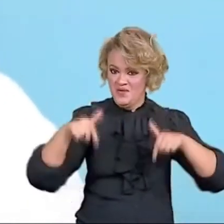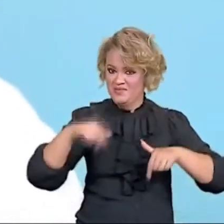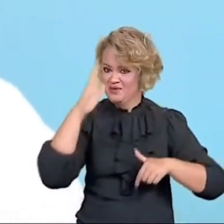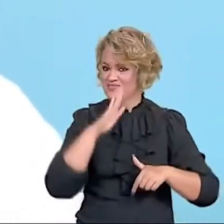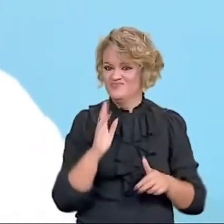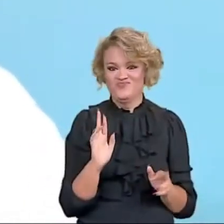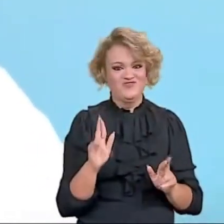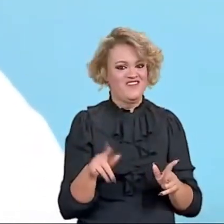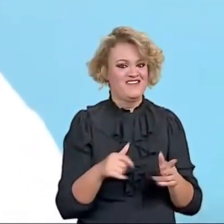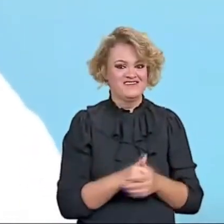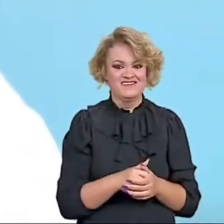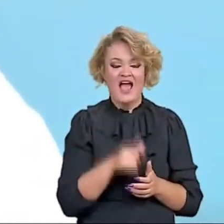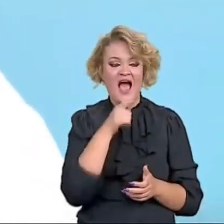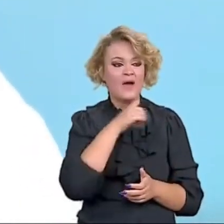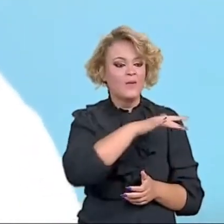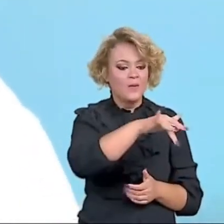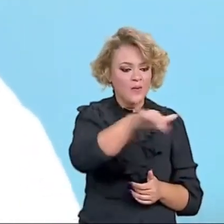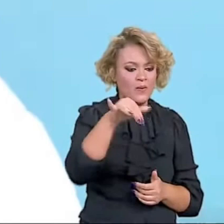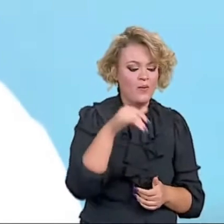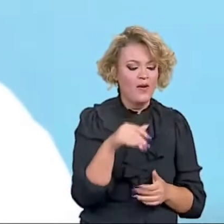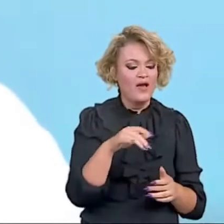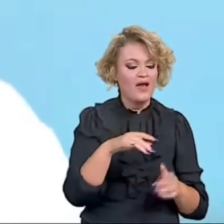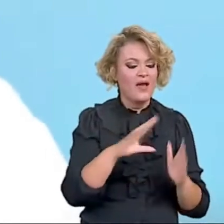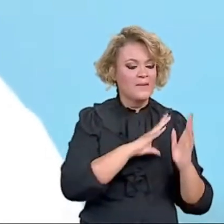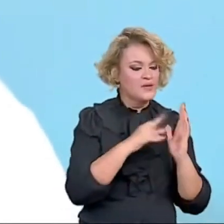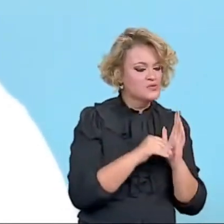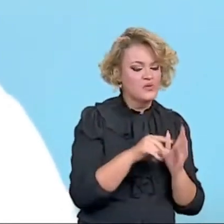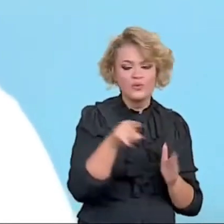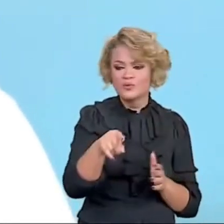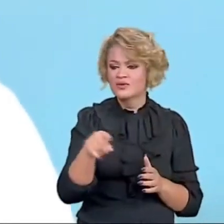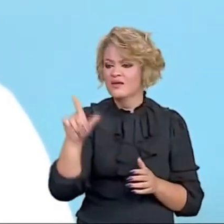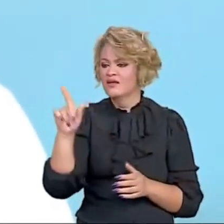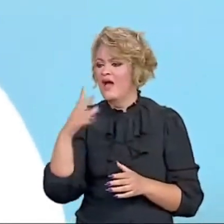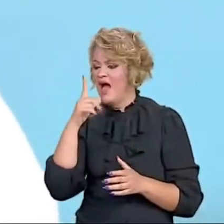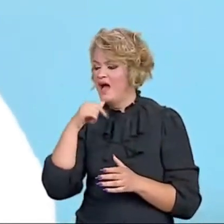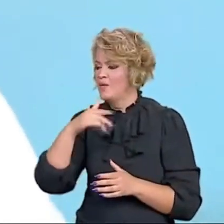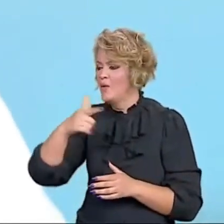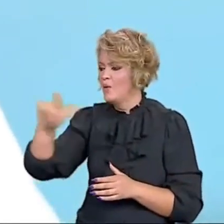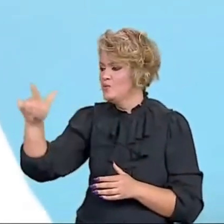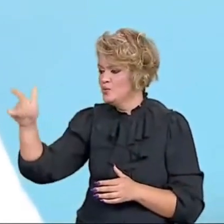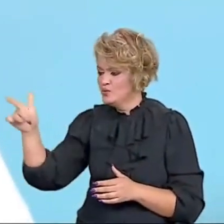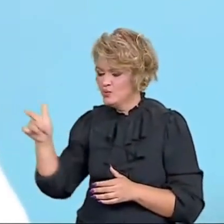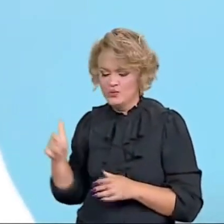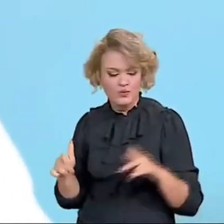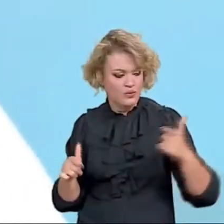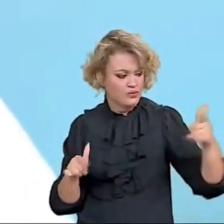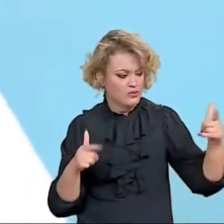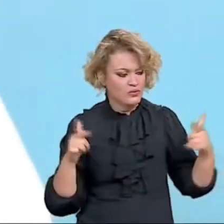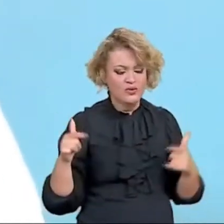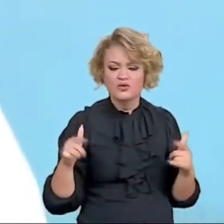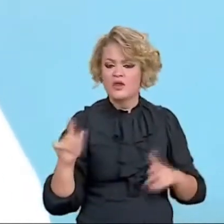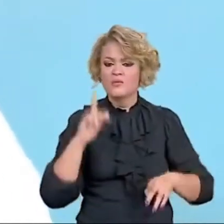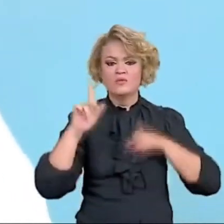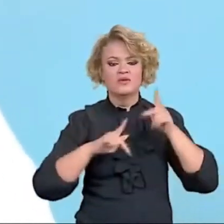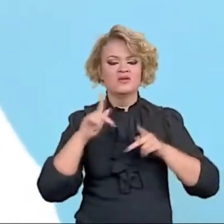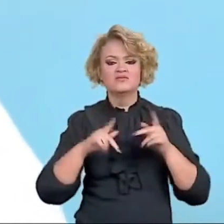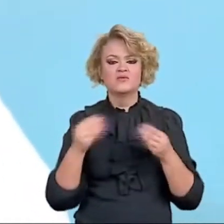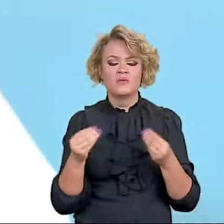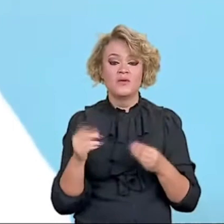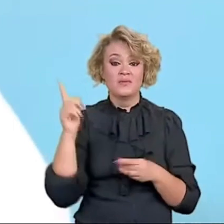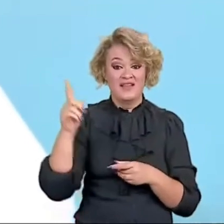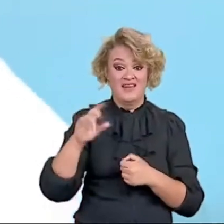vê o Rio Amazonas na frente dele. O cara vê o Rio Tapajós na frente dele. O cara vê como é que vive o povo, porque Belém é uma cidade